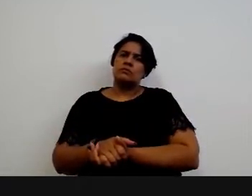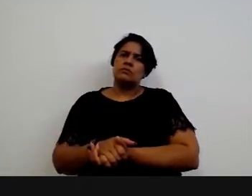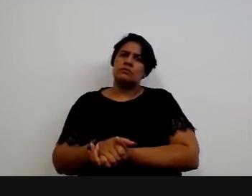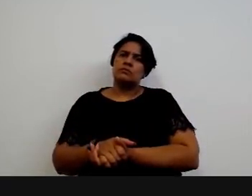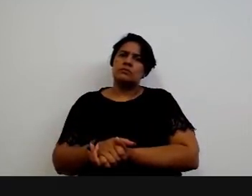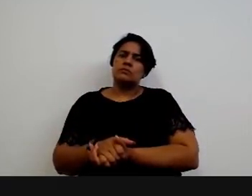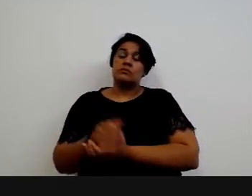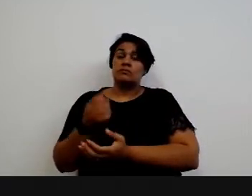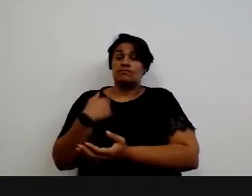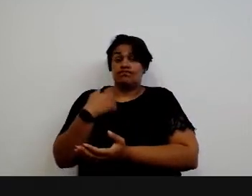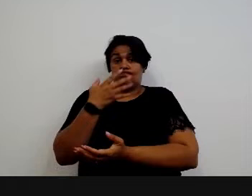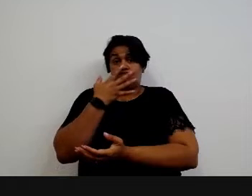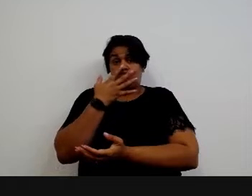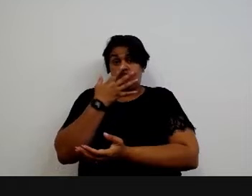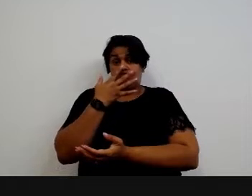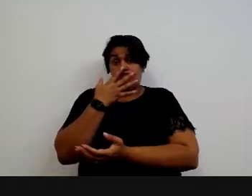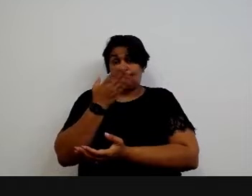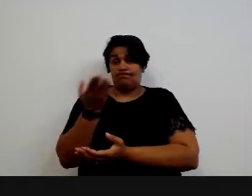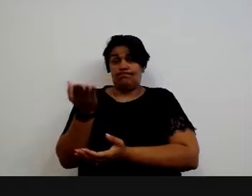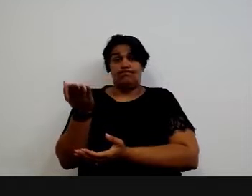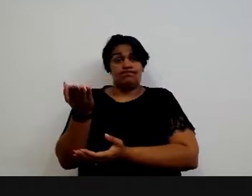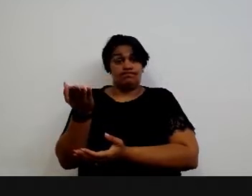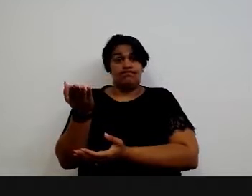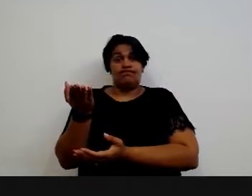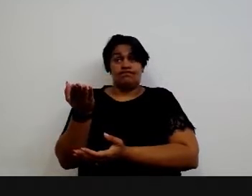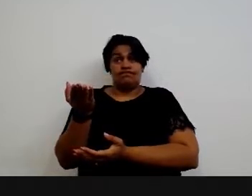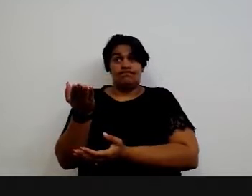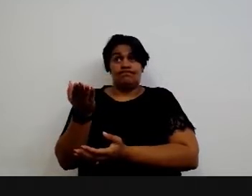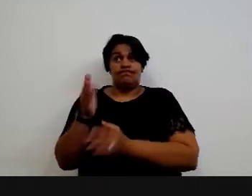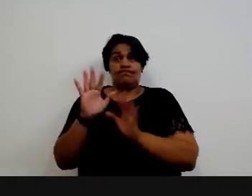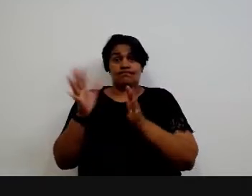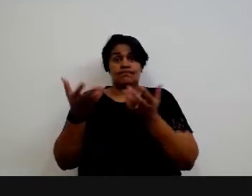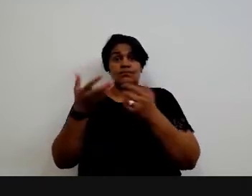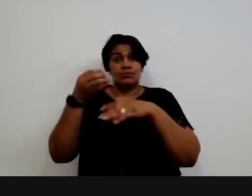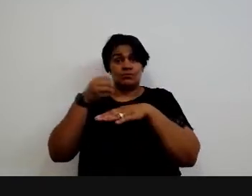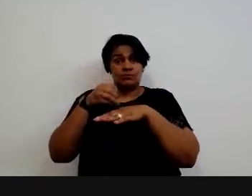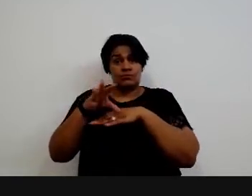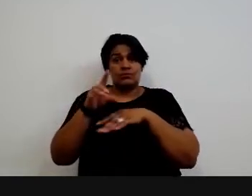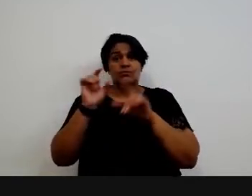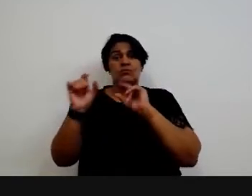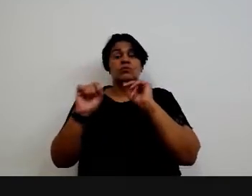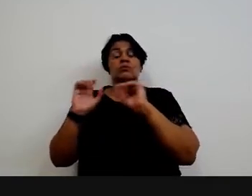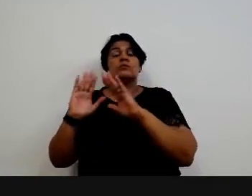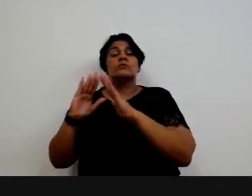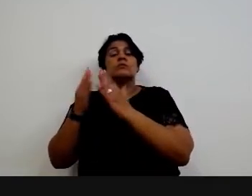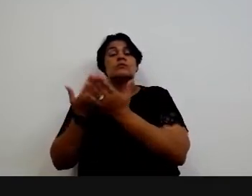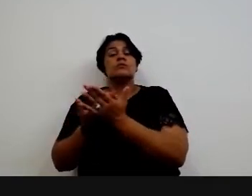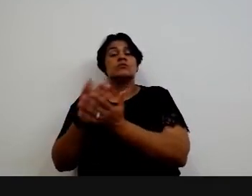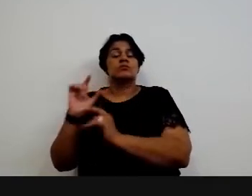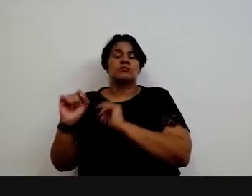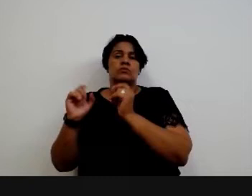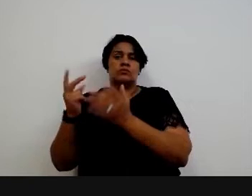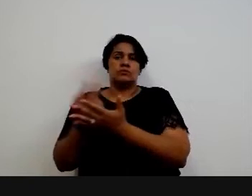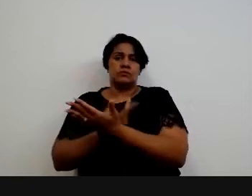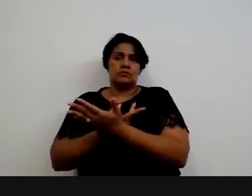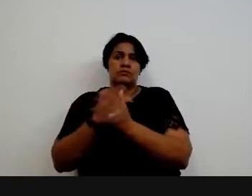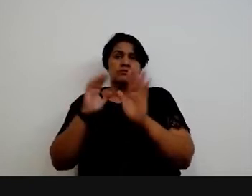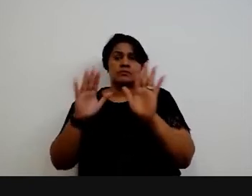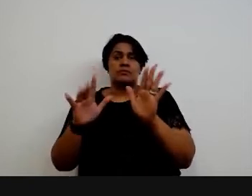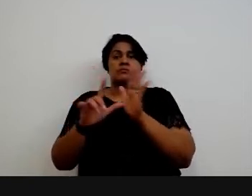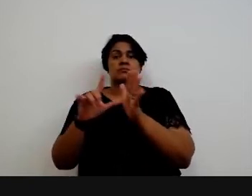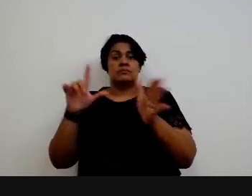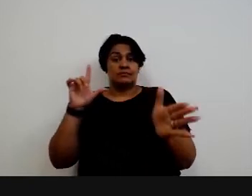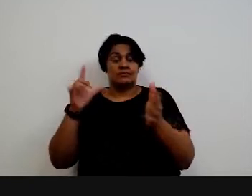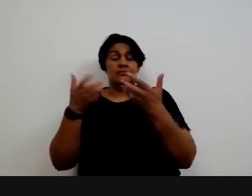eu fiquei achando lindo, e as falas deles também. Eu queria contar para vocês um pouquinho o que acontece na escola. Mas, antes, eu